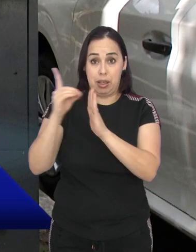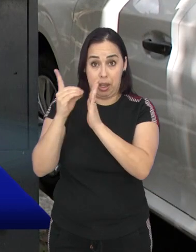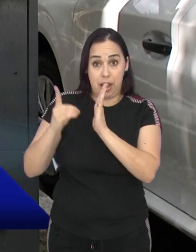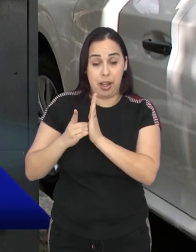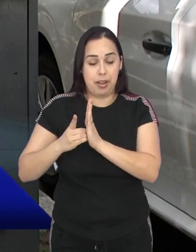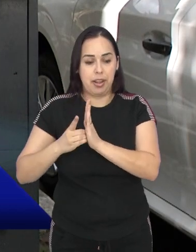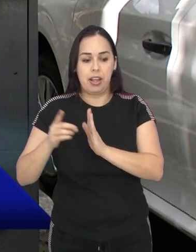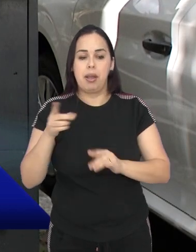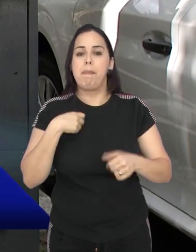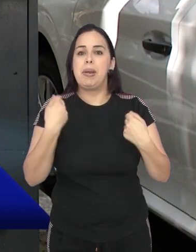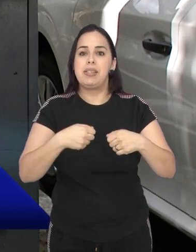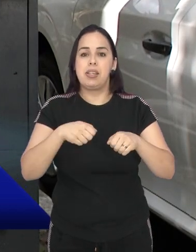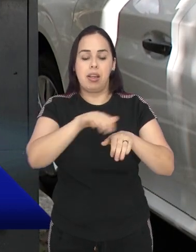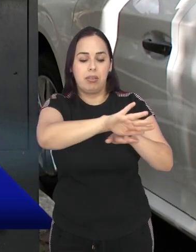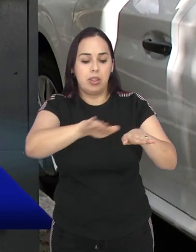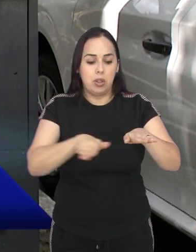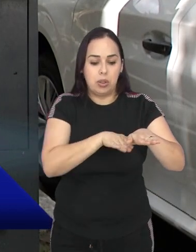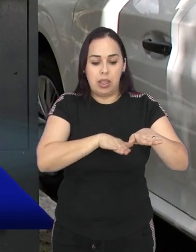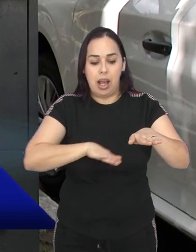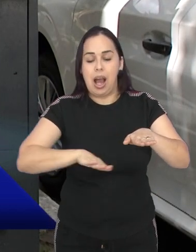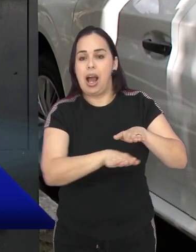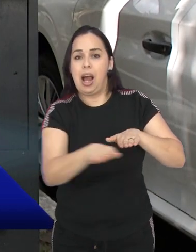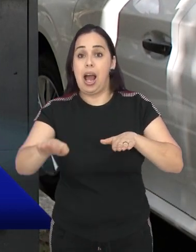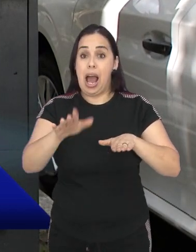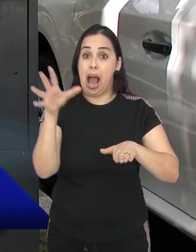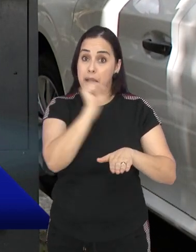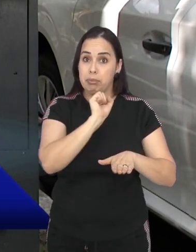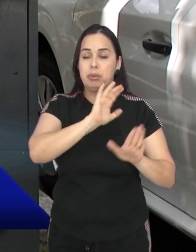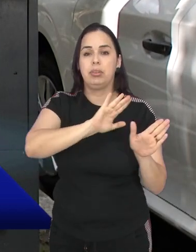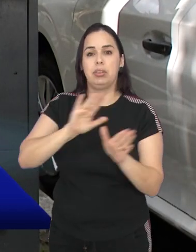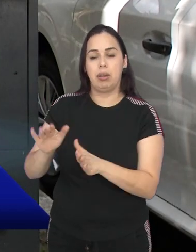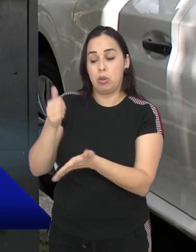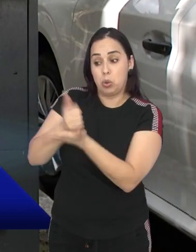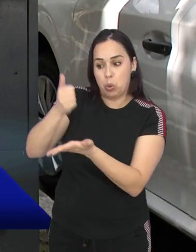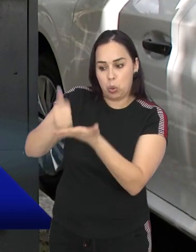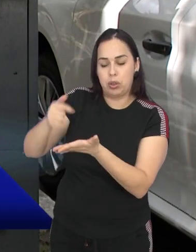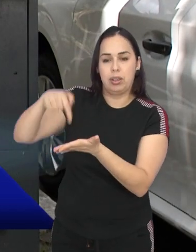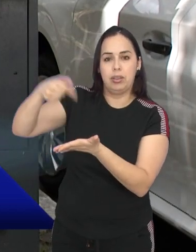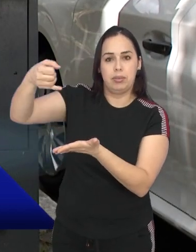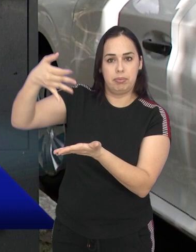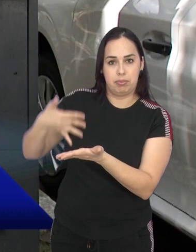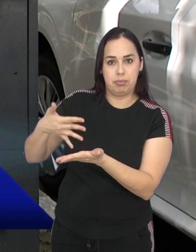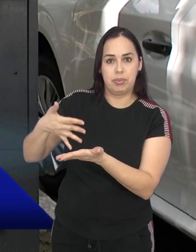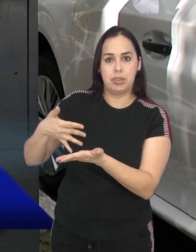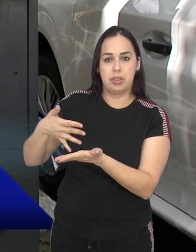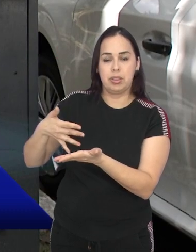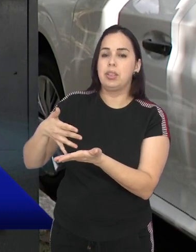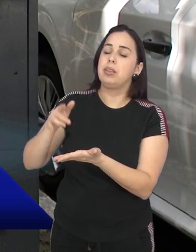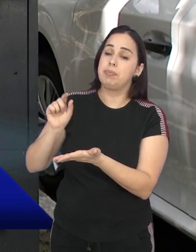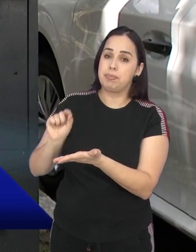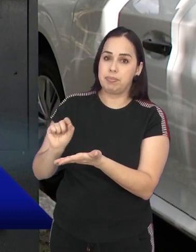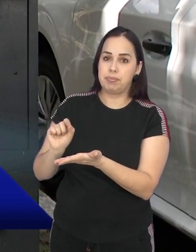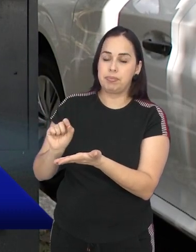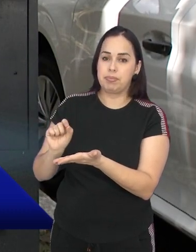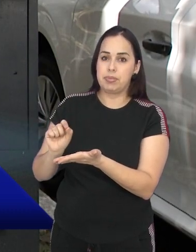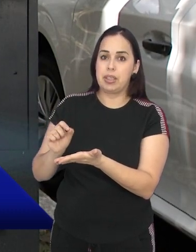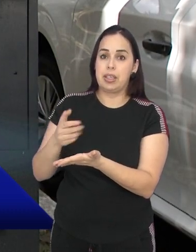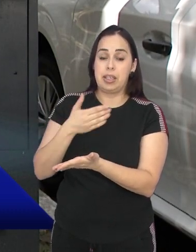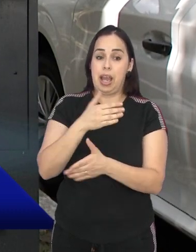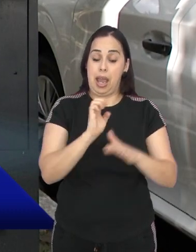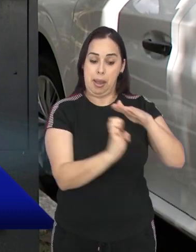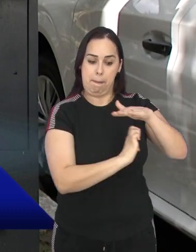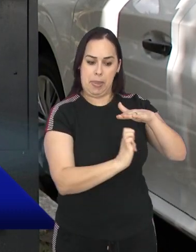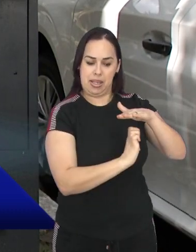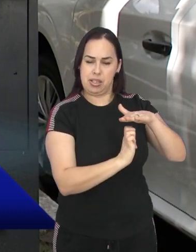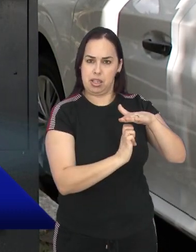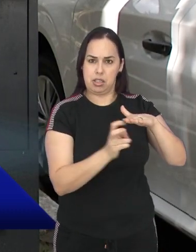na cidade de São José. E também, de acordo com o contrato, ele prevê que a concessionária solicite esse